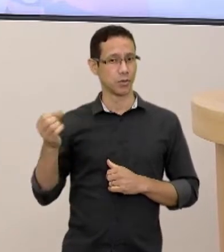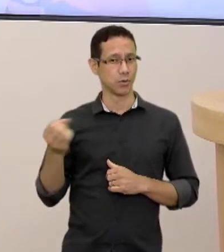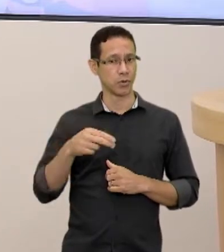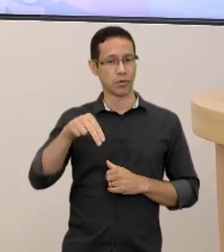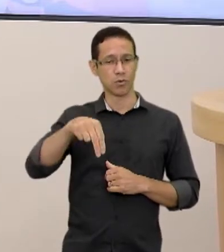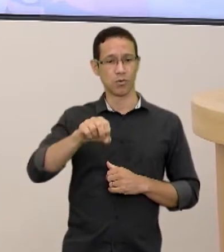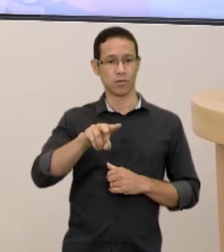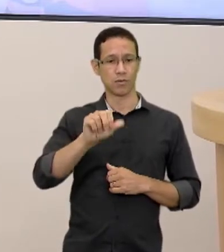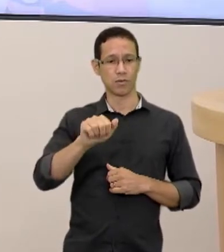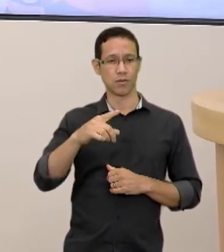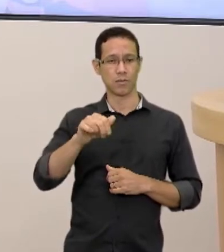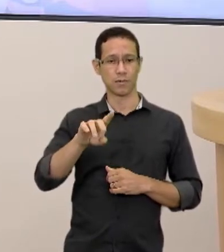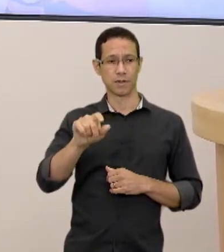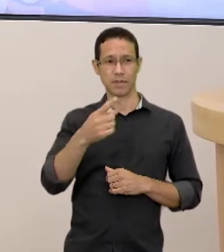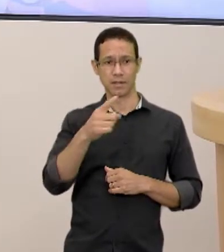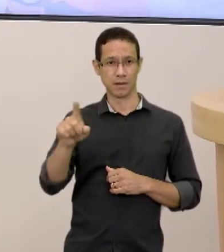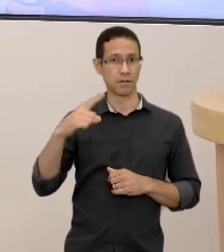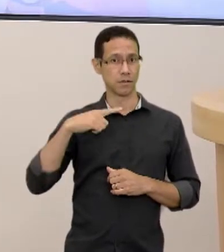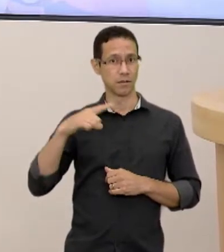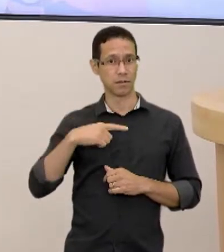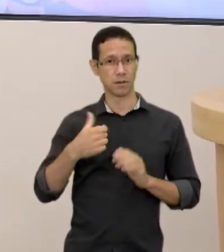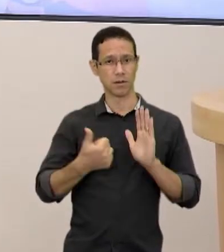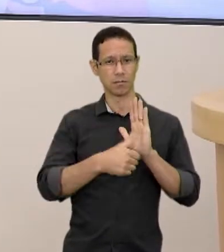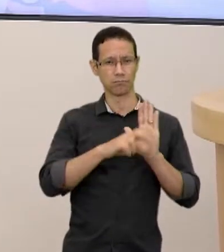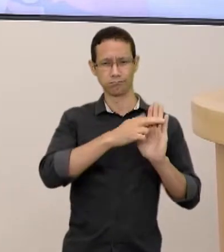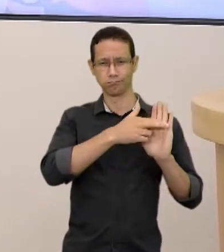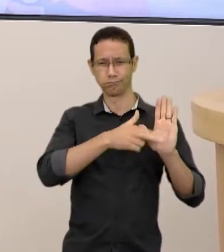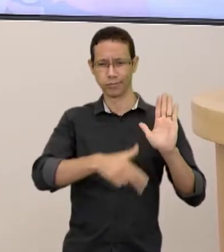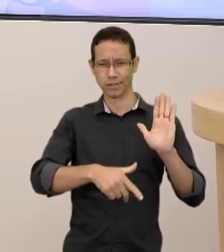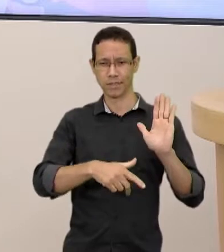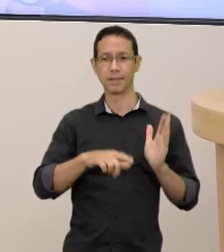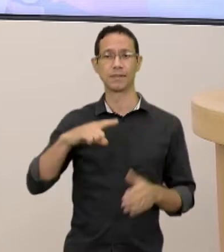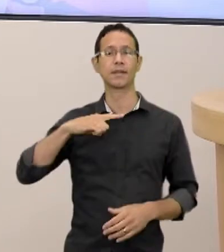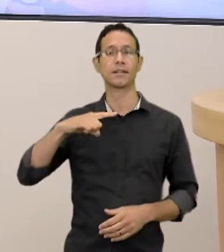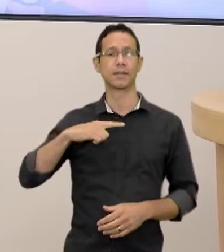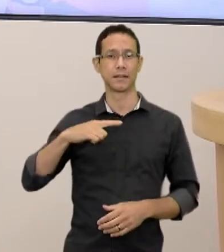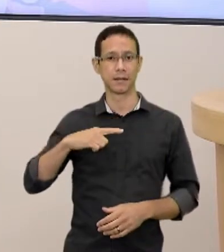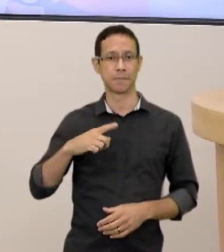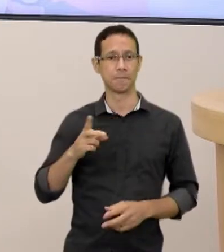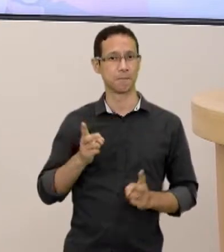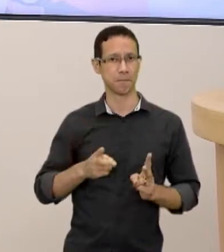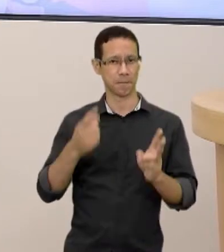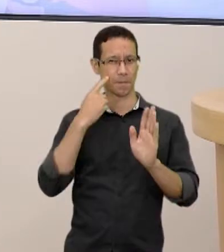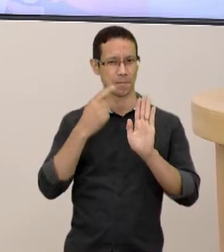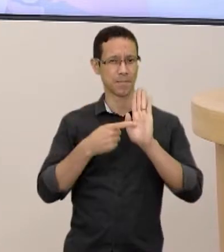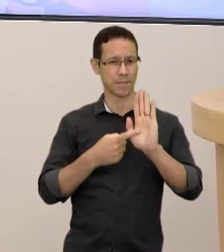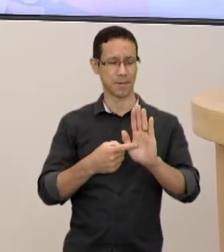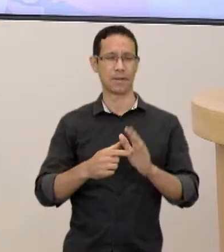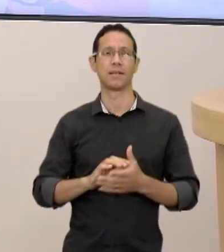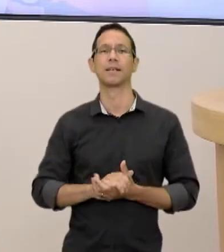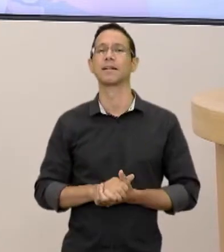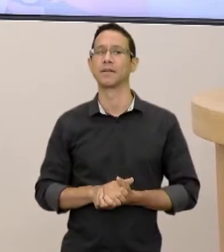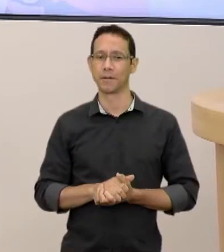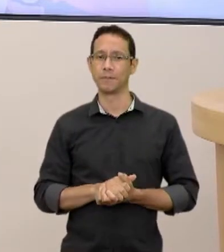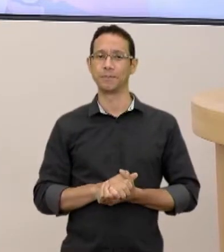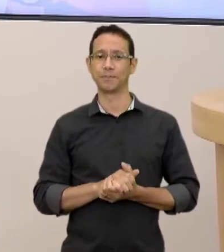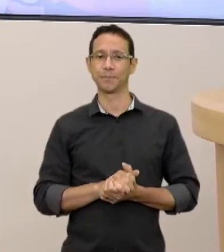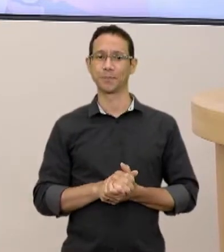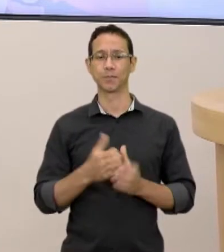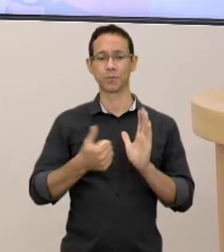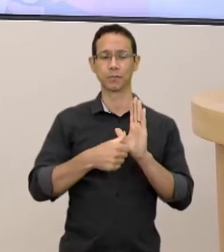padrão, principalmente pensando aí nos documentos, né? A gente sempre dá esse exemplo para vocês. Então, os